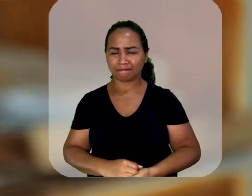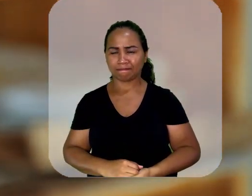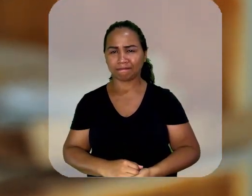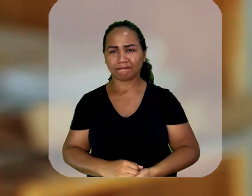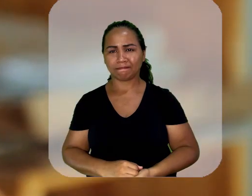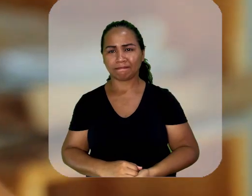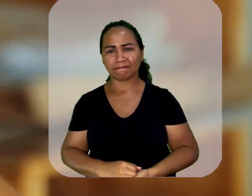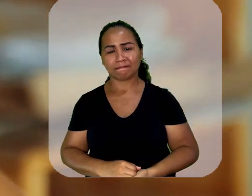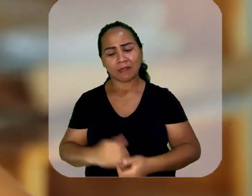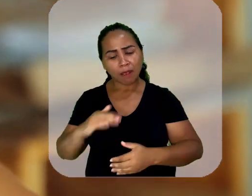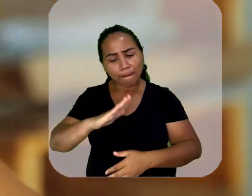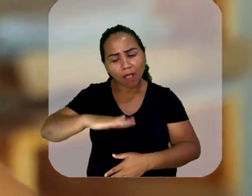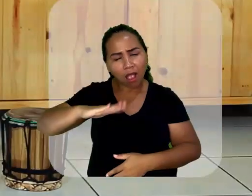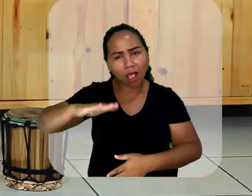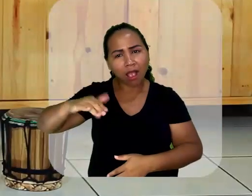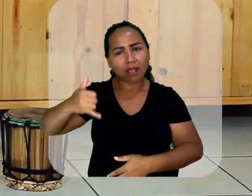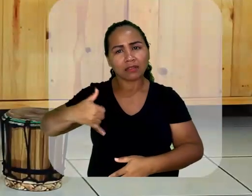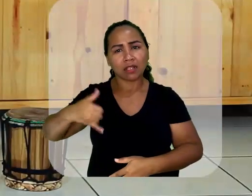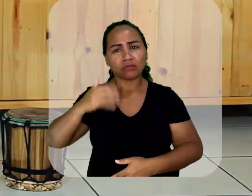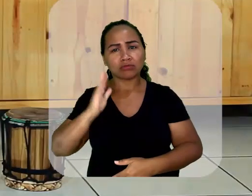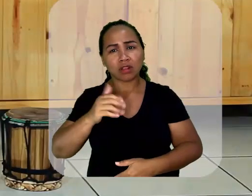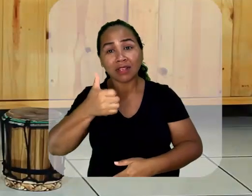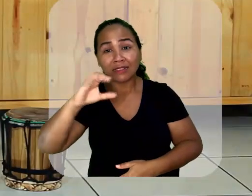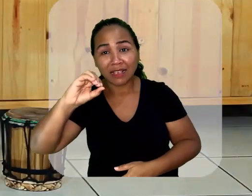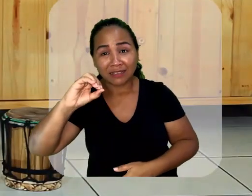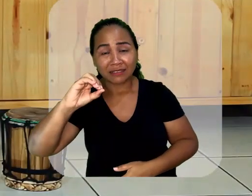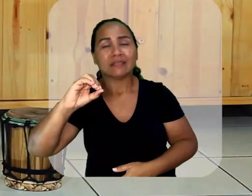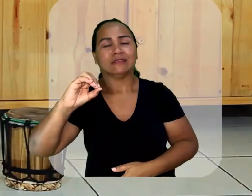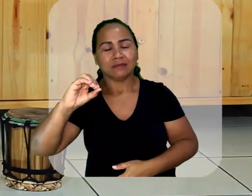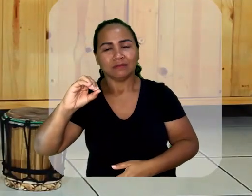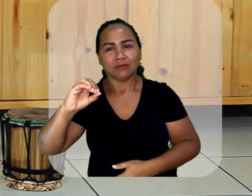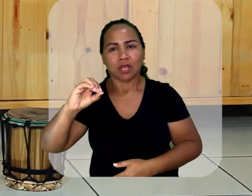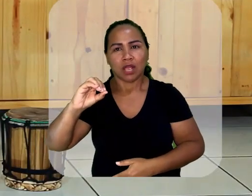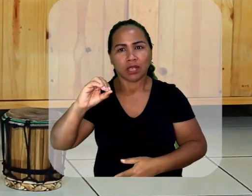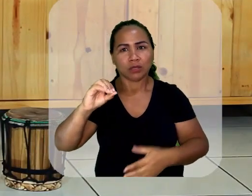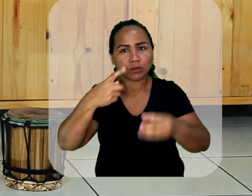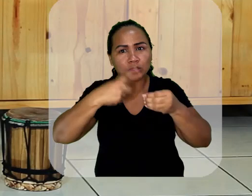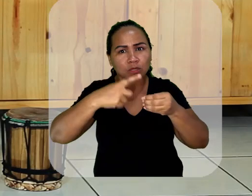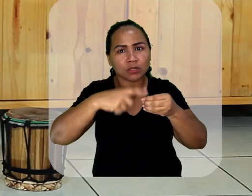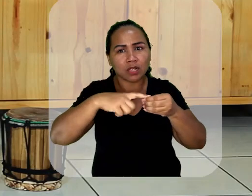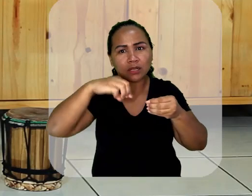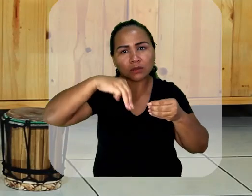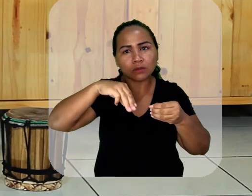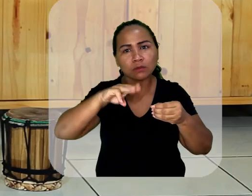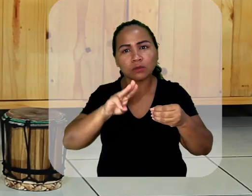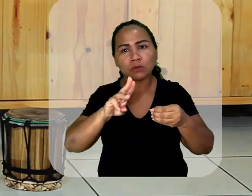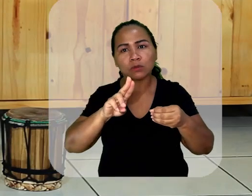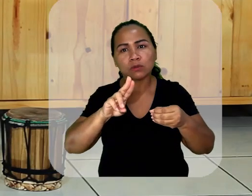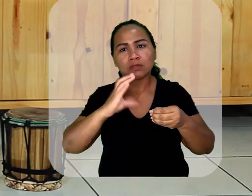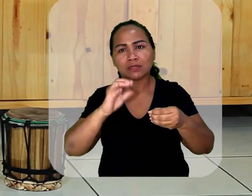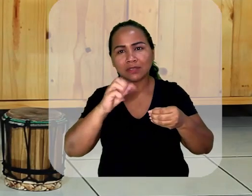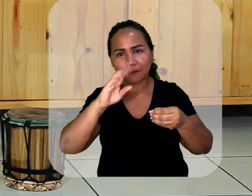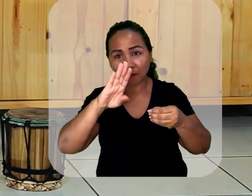Mal completei 10 anos e saí de Moçambique para estudar. Estudar e virar gente como ela quis e meu pai me